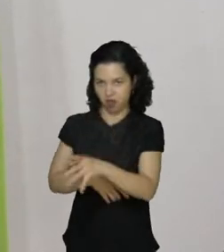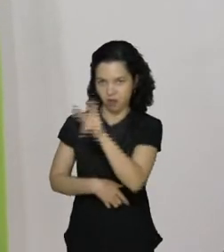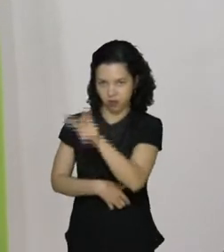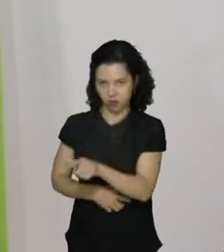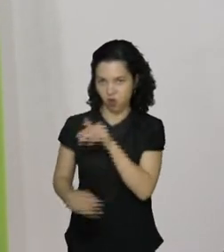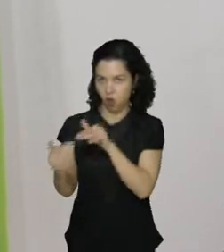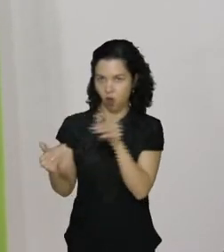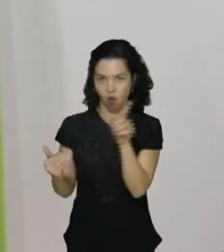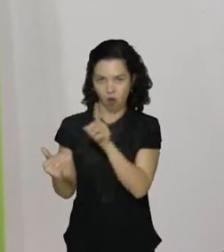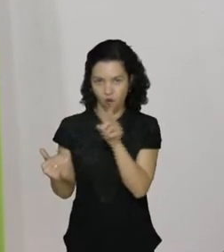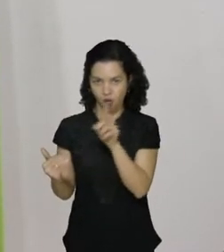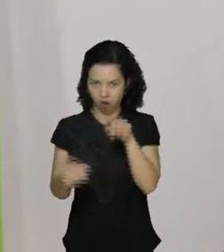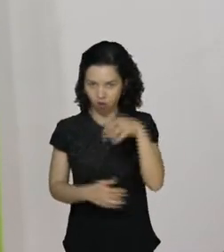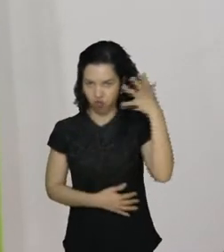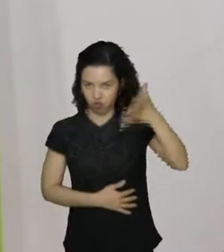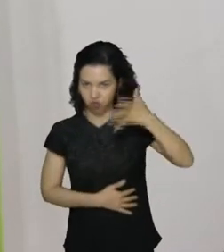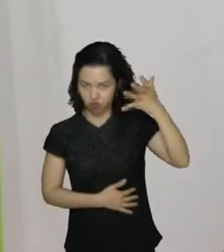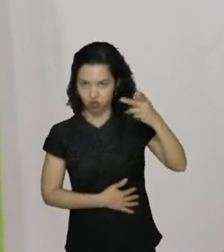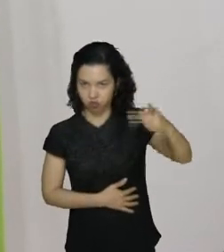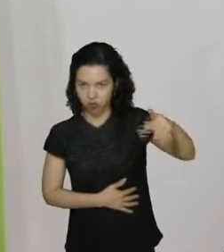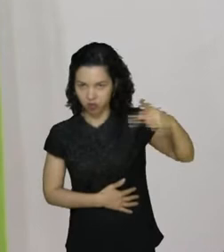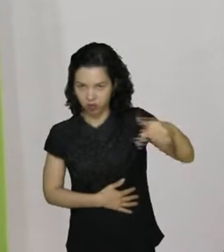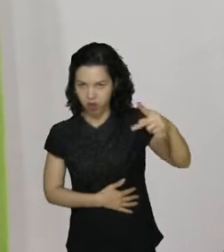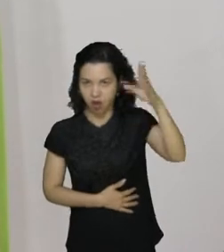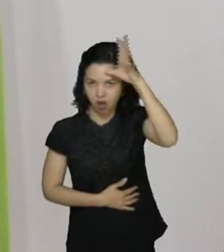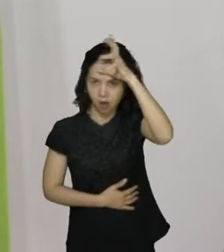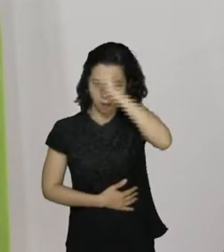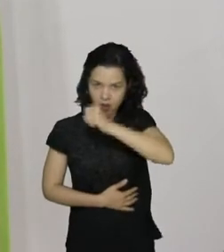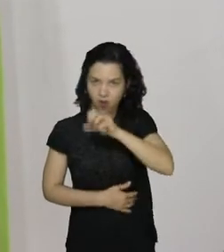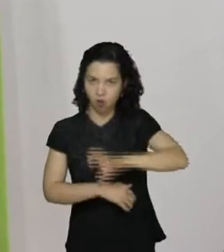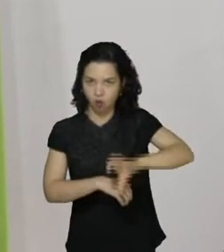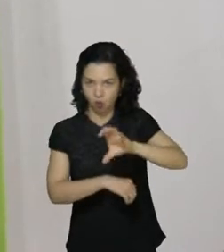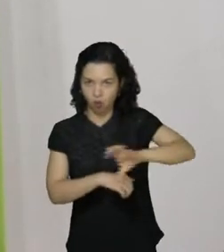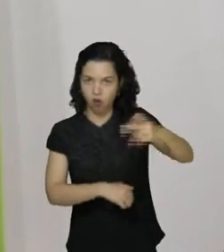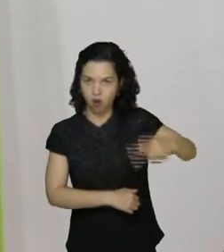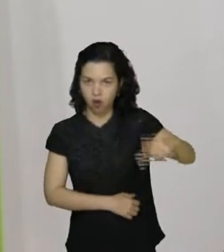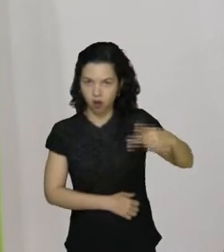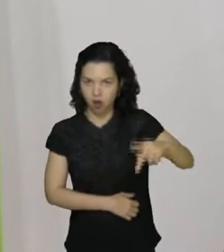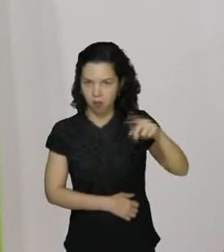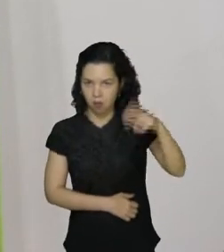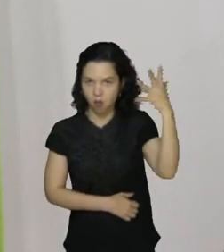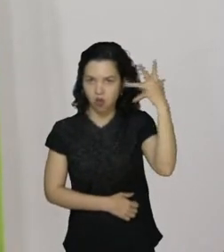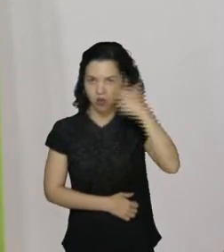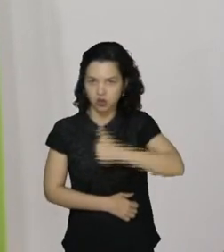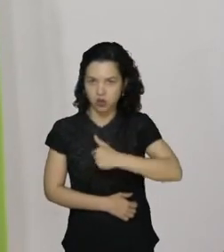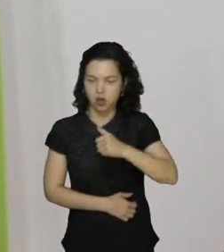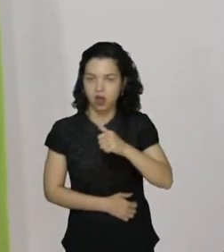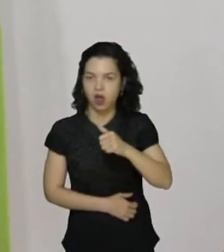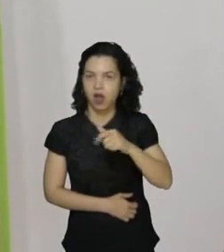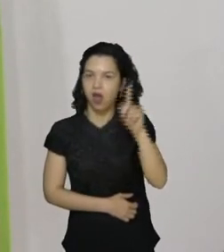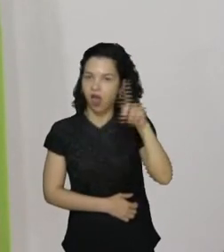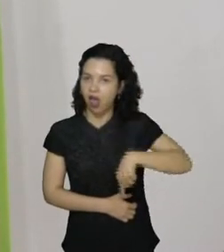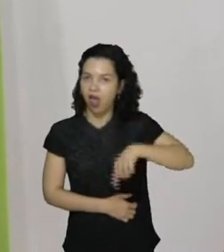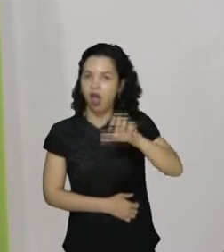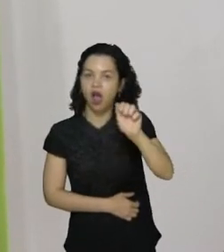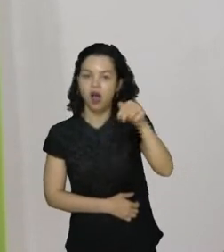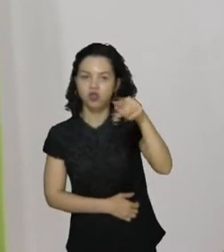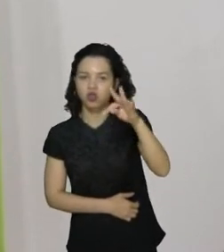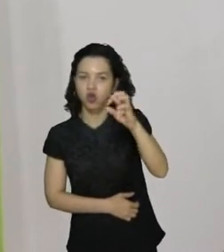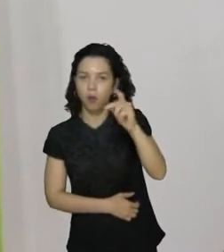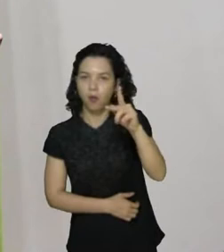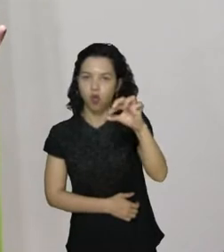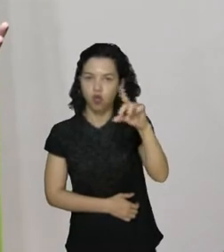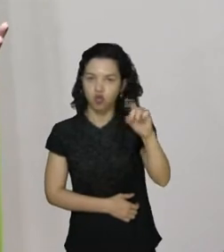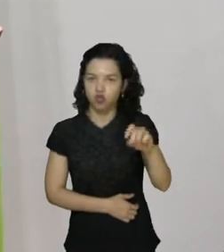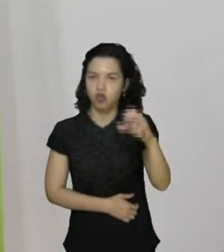esse o discurso? Será que é isso que se aprende nesse curso? Olha só que lindo. A antropologia é uma ciência que estuda os